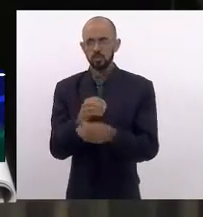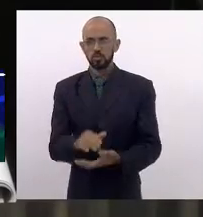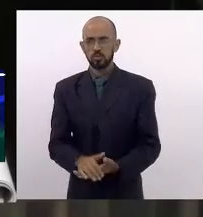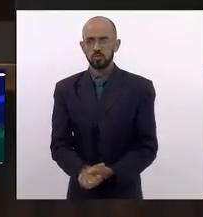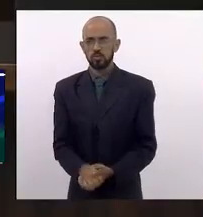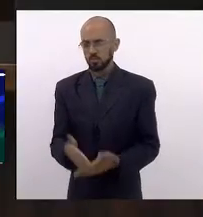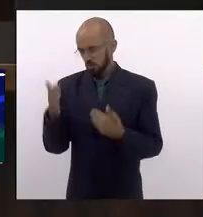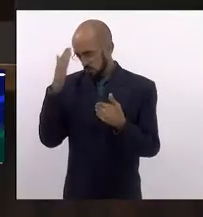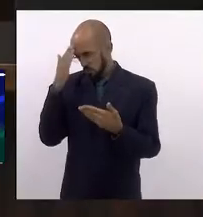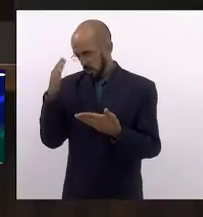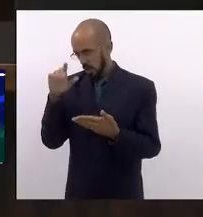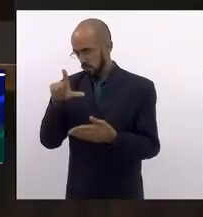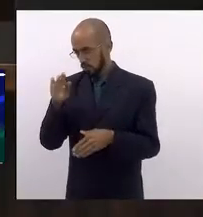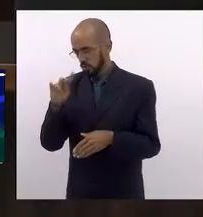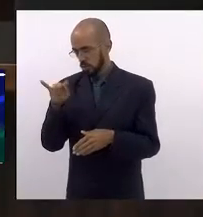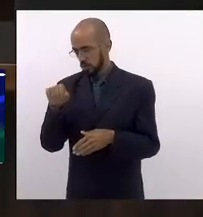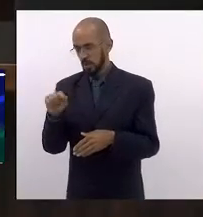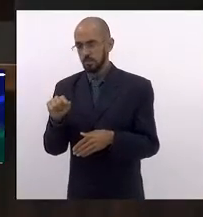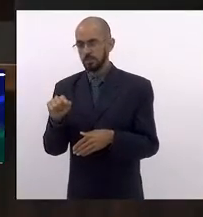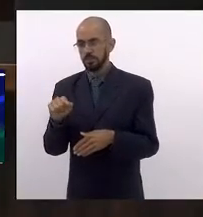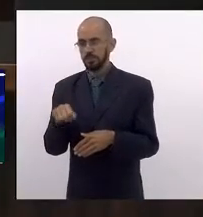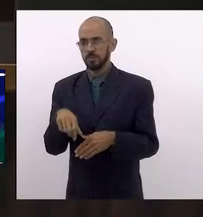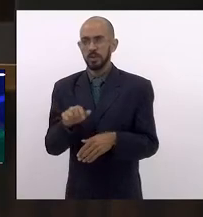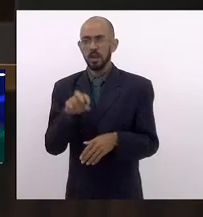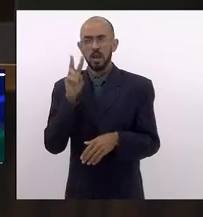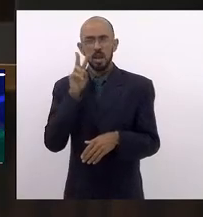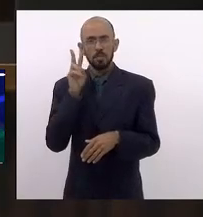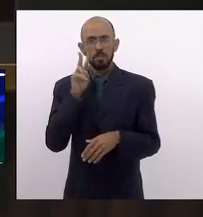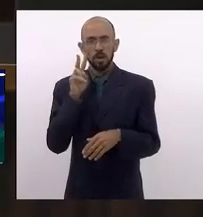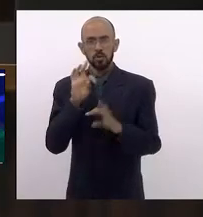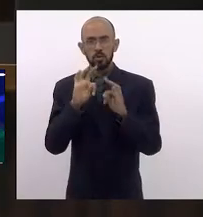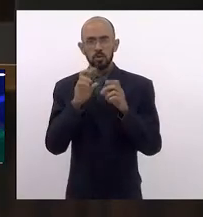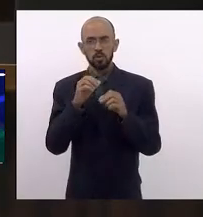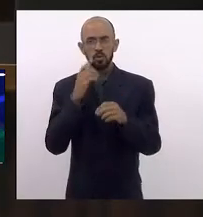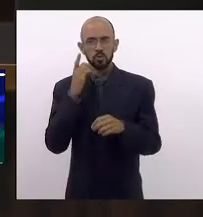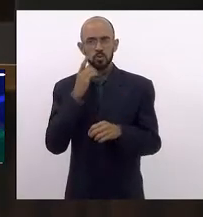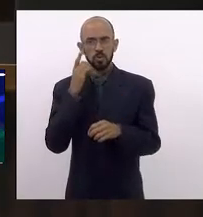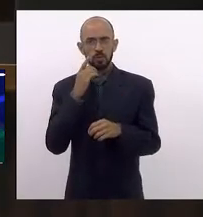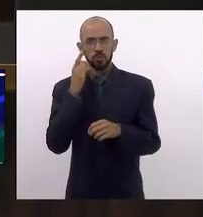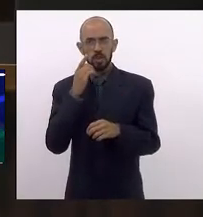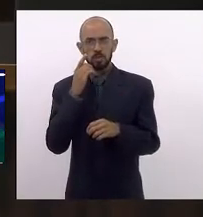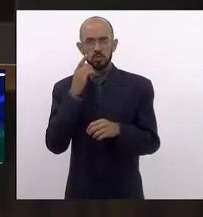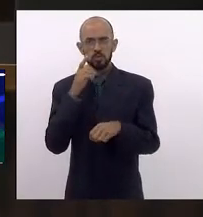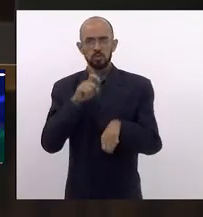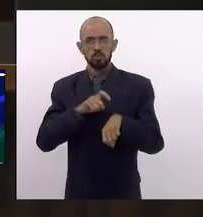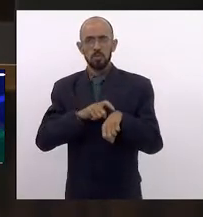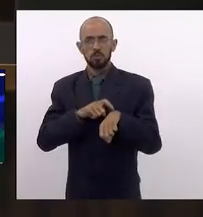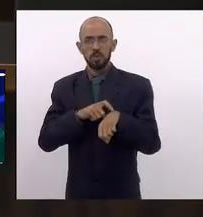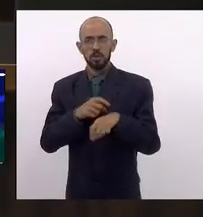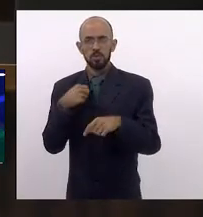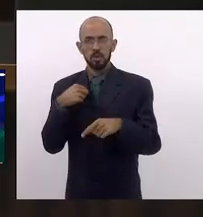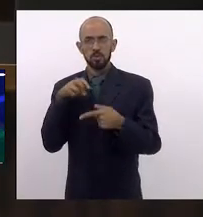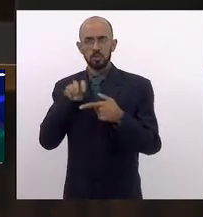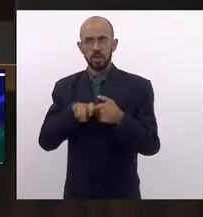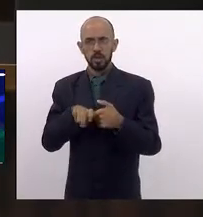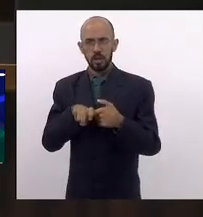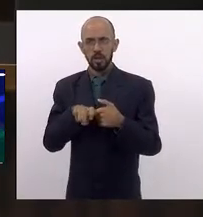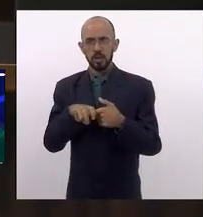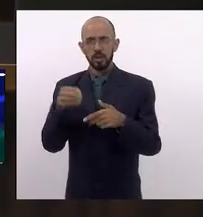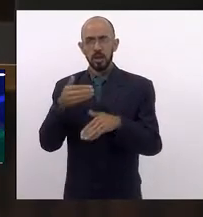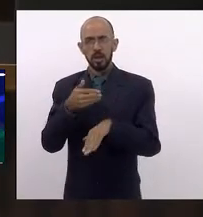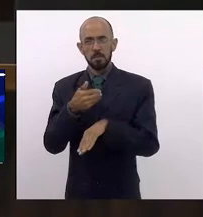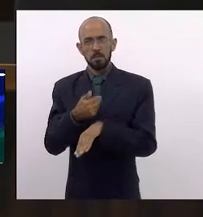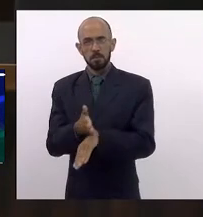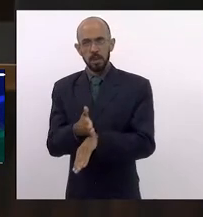obrigado a deputada Lucinha Lembrando que todos os deputados desde o momento que você não tem aqui que tá passando do tempo